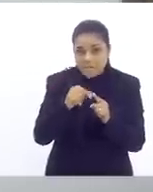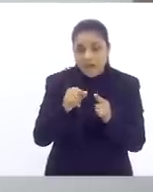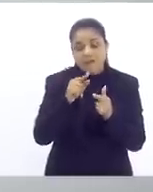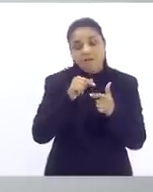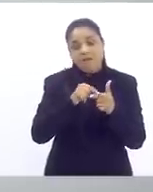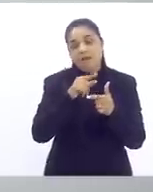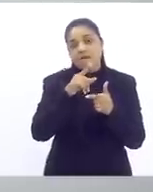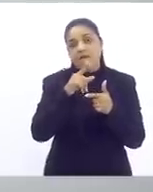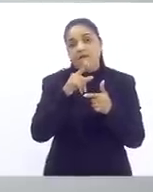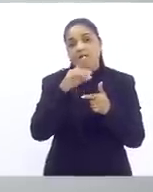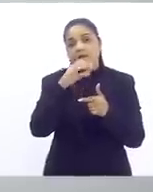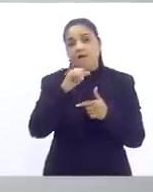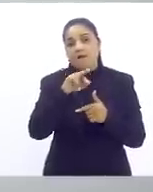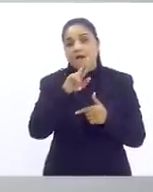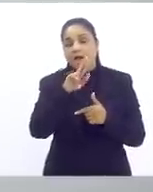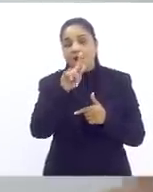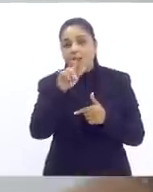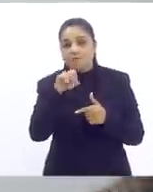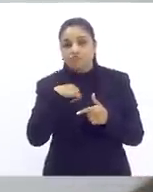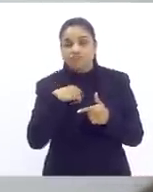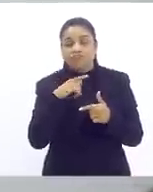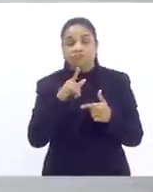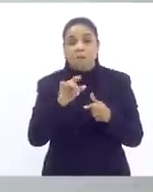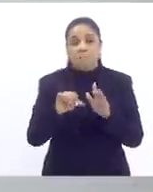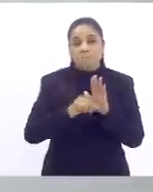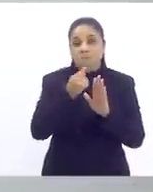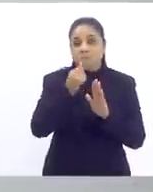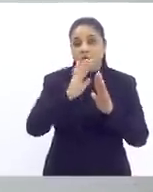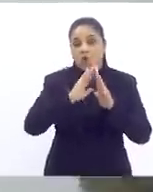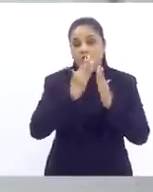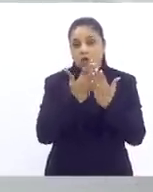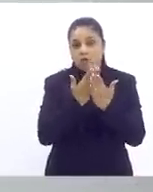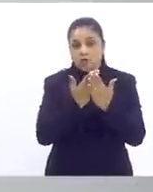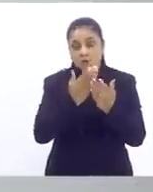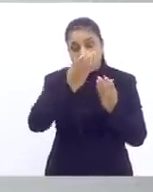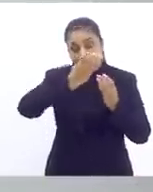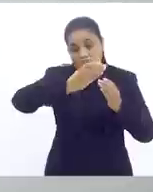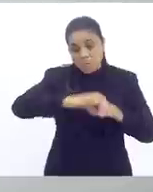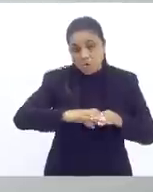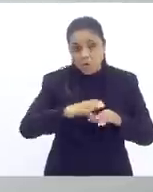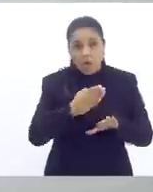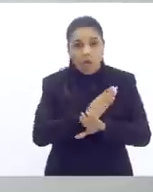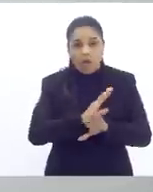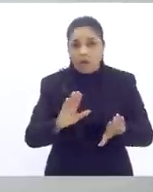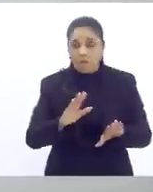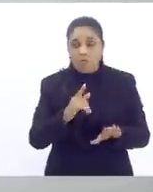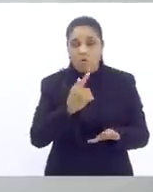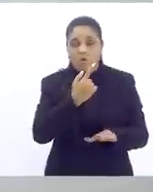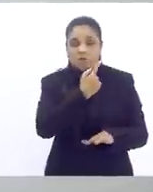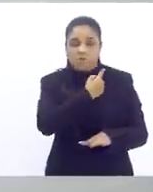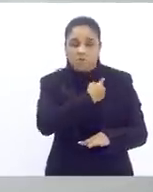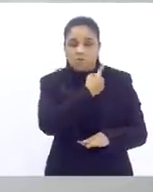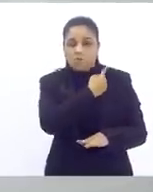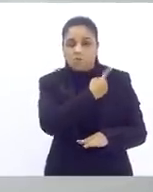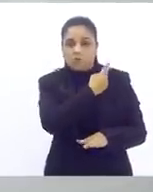escolaridade que a gente deixou de ter concurso público para a formação inferior ao nível médio Então são